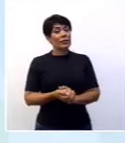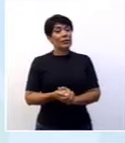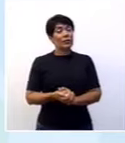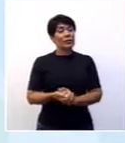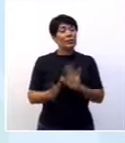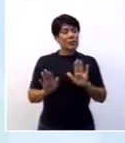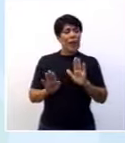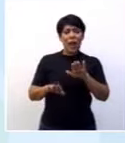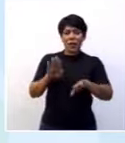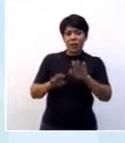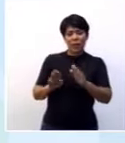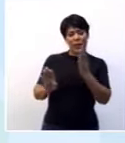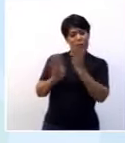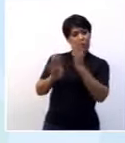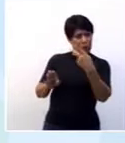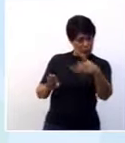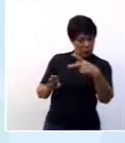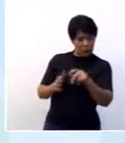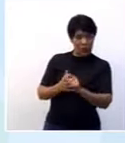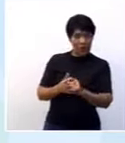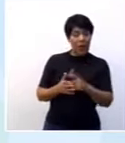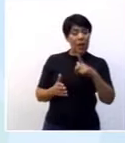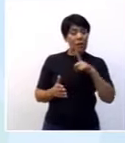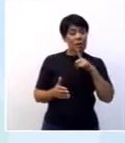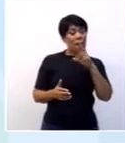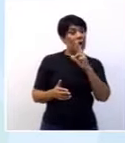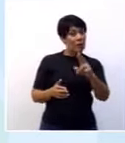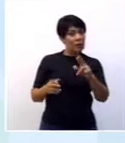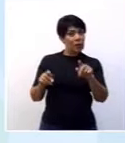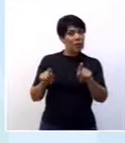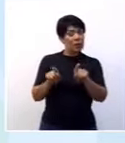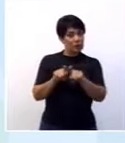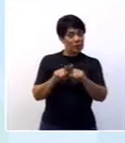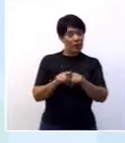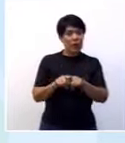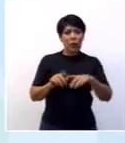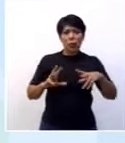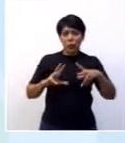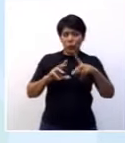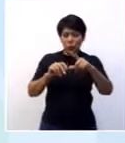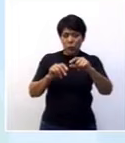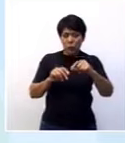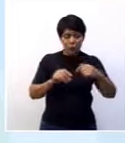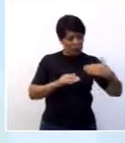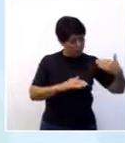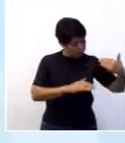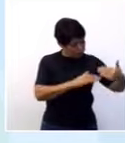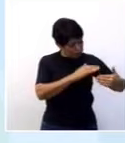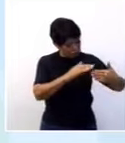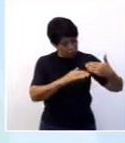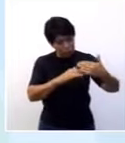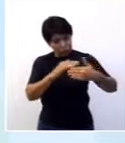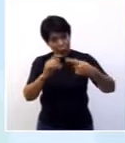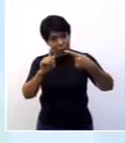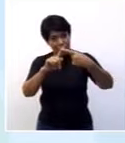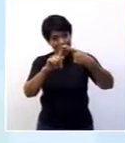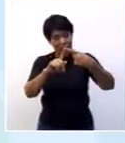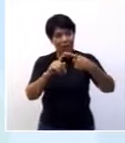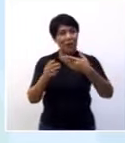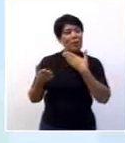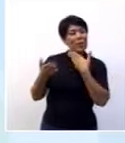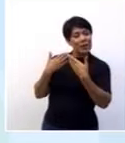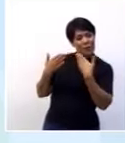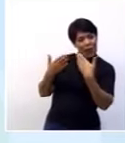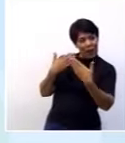nessa atividade respondam a uma questão central. Ou seja, todo esse caminho que nós fizemos, desde o primeiro chat, lá